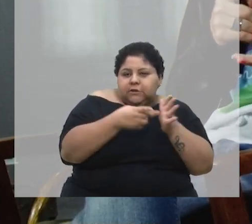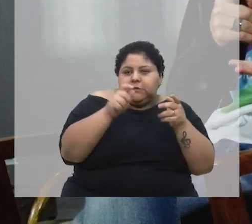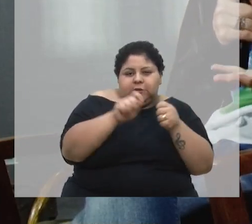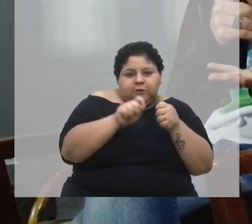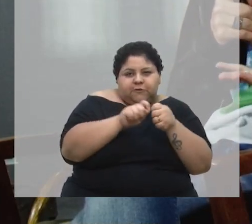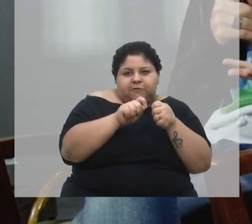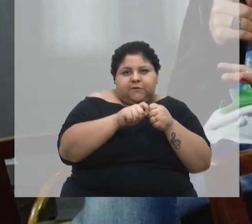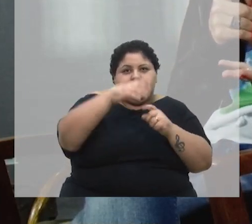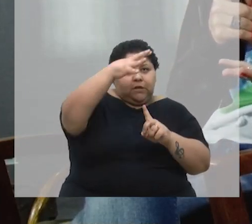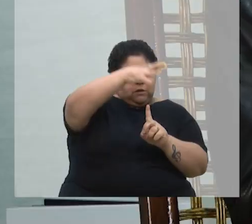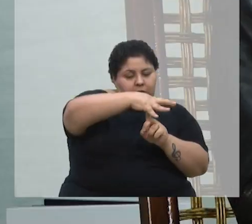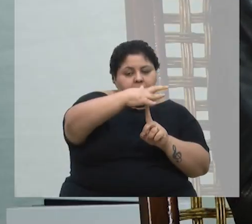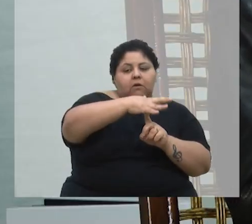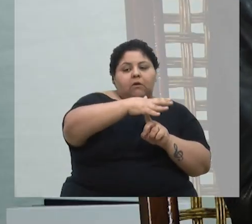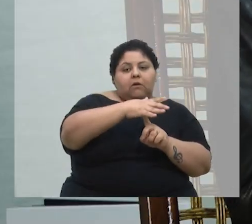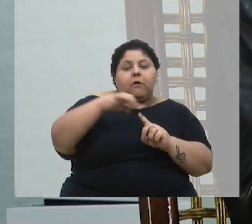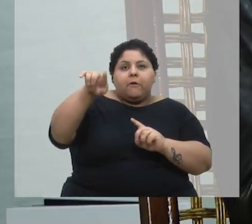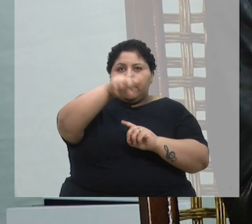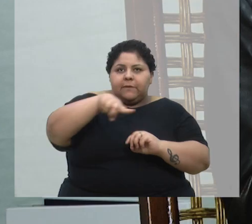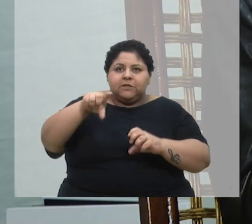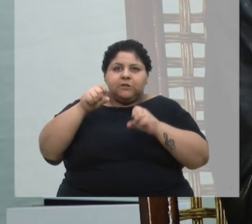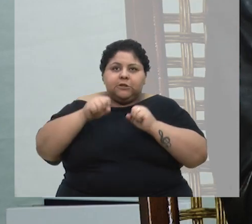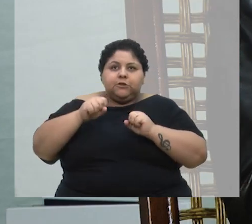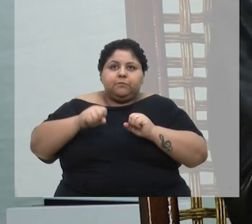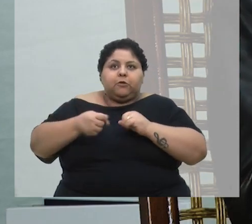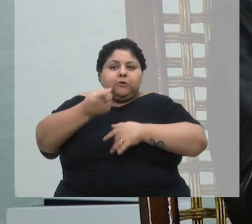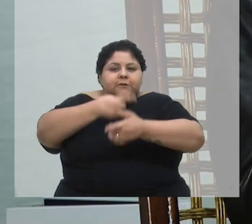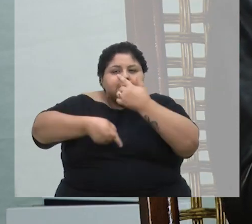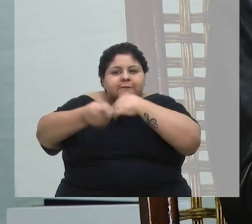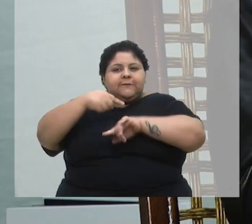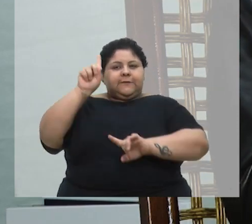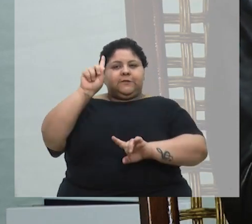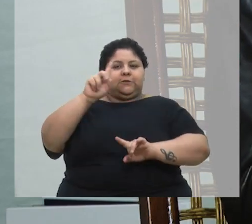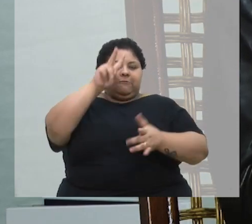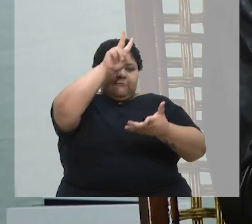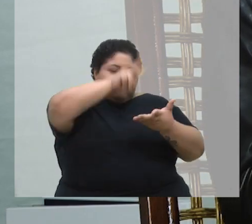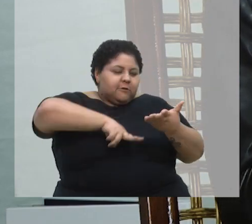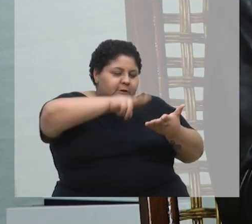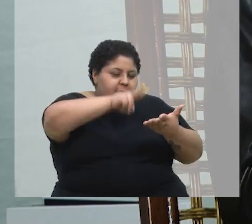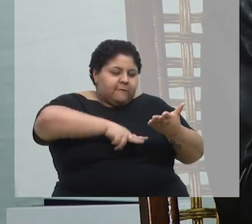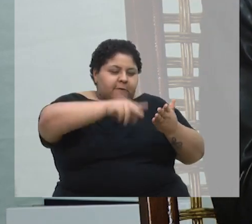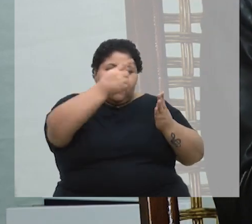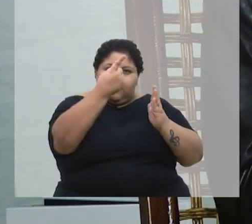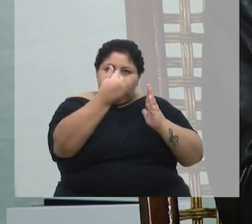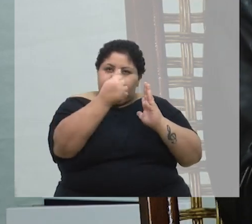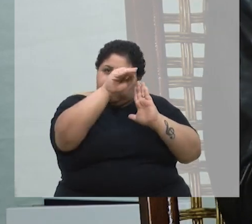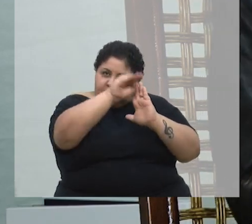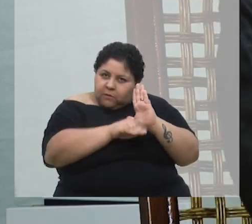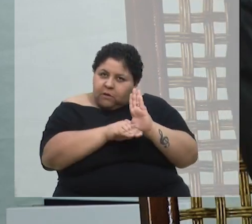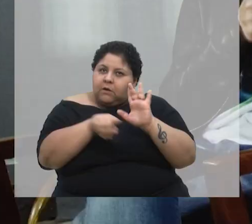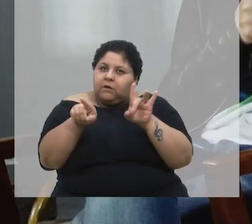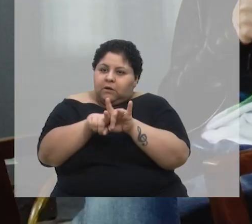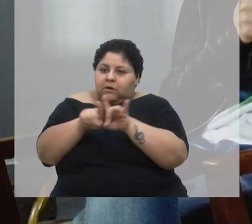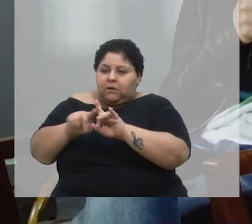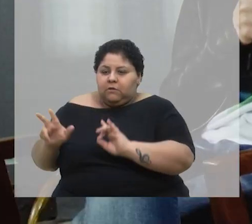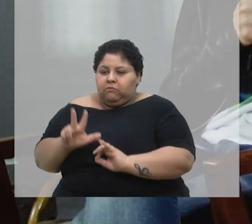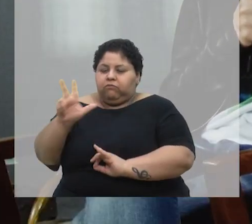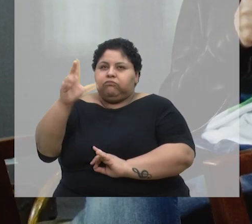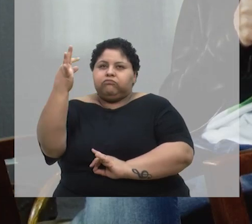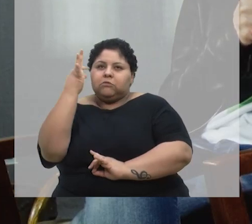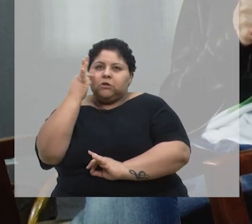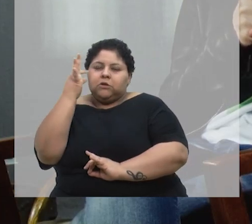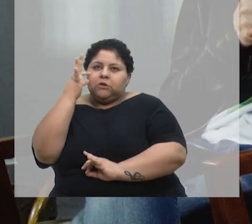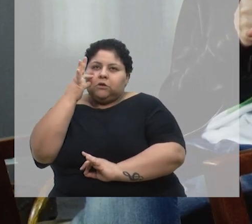gente realizar essa feira, para que a gente possa incentivar a leitura com os descontos, né, e também